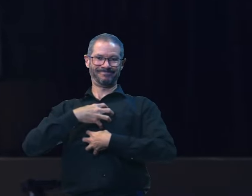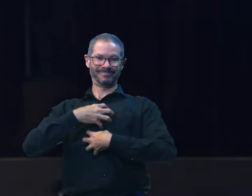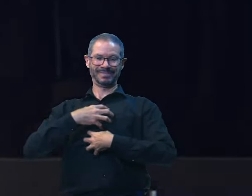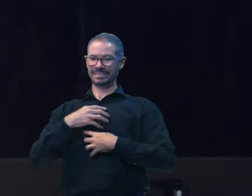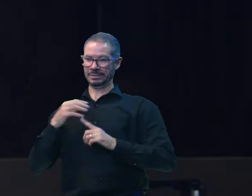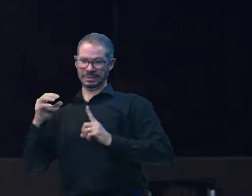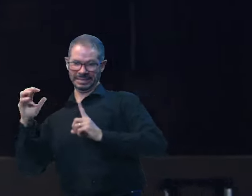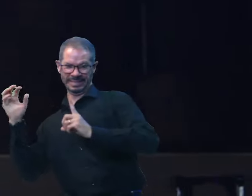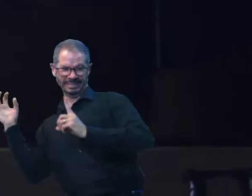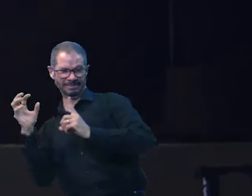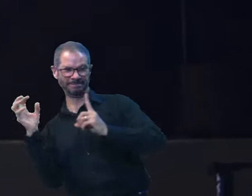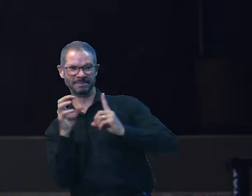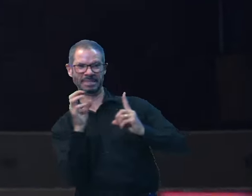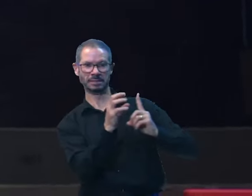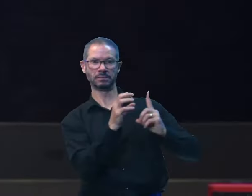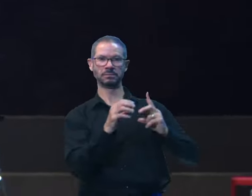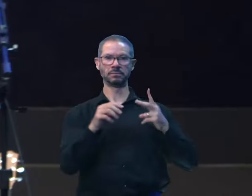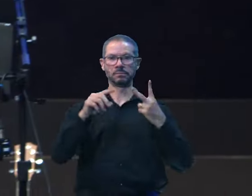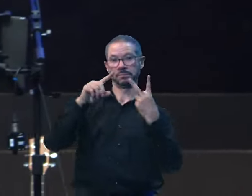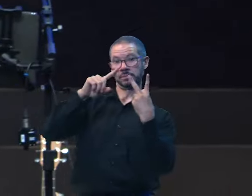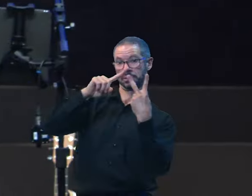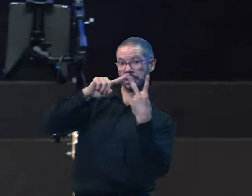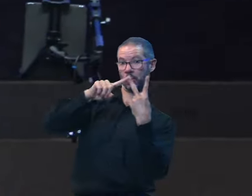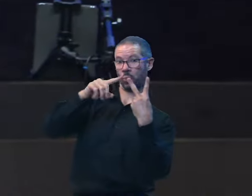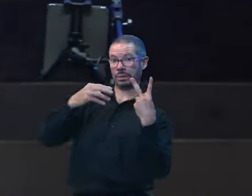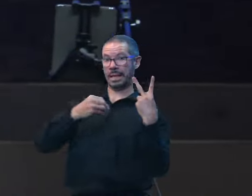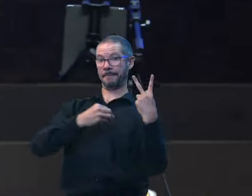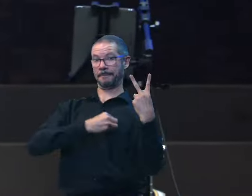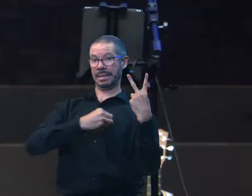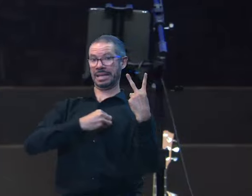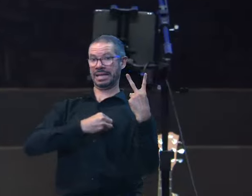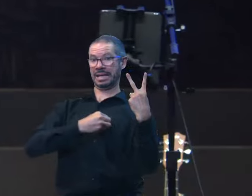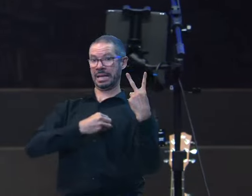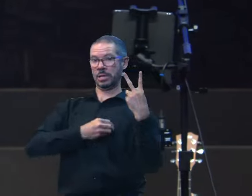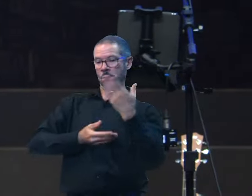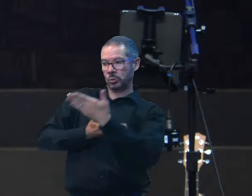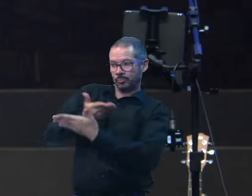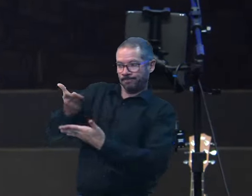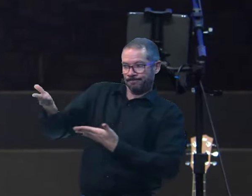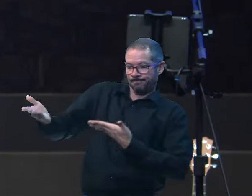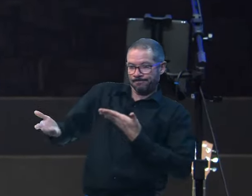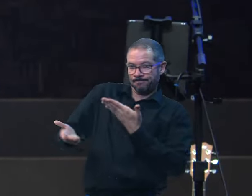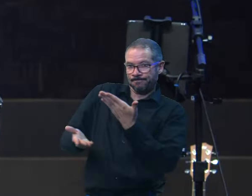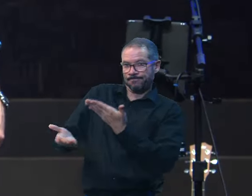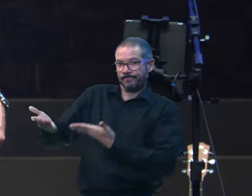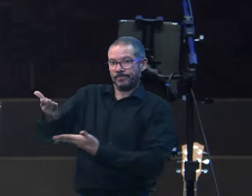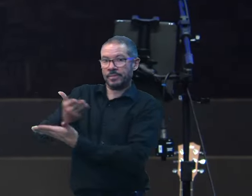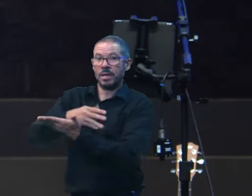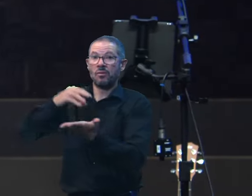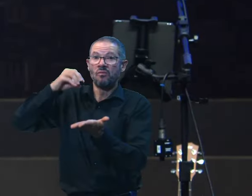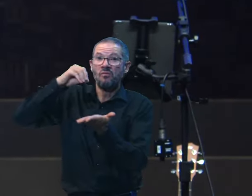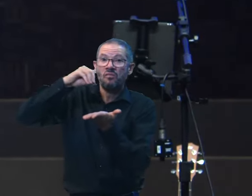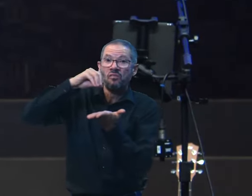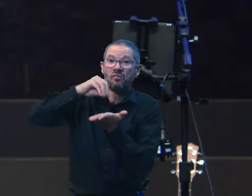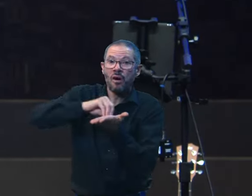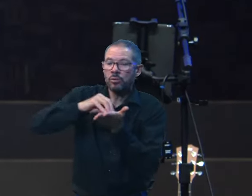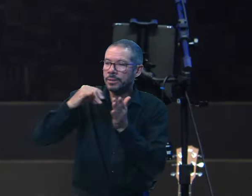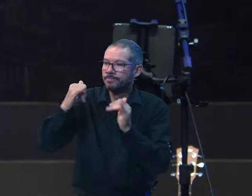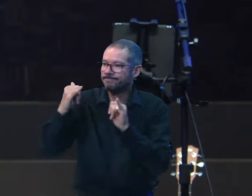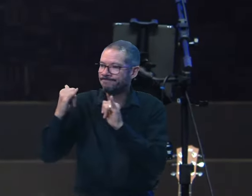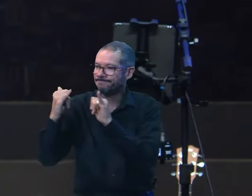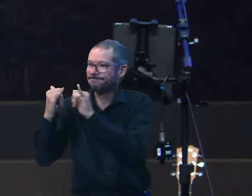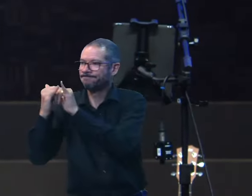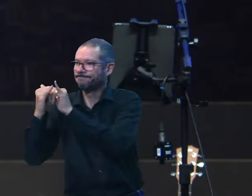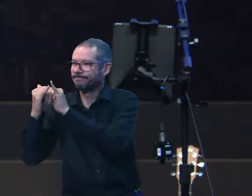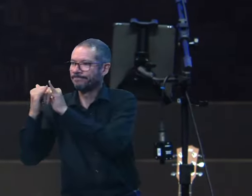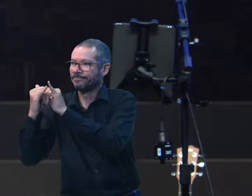somos atacados. A segunda instância de pecado nos nossos relacionamentos é a falta de perdão.